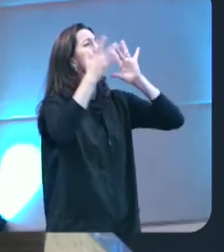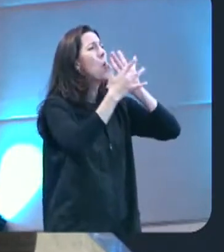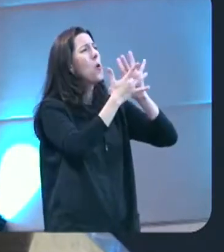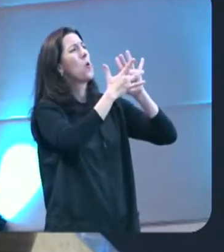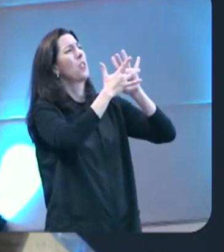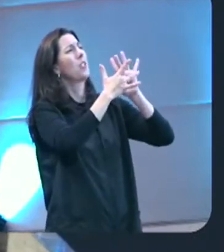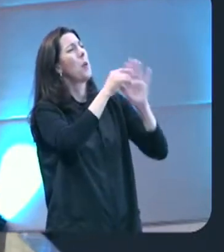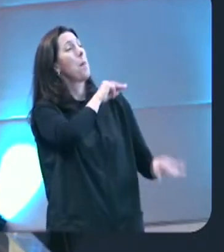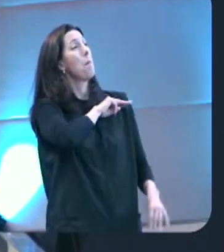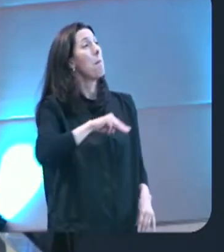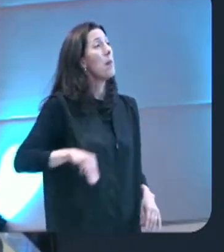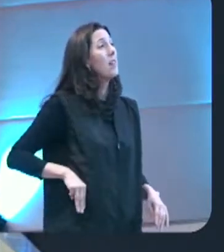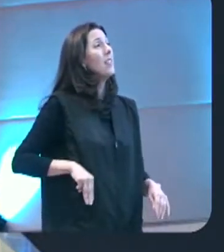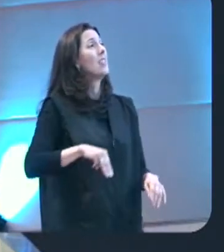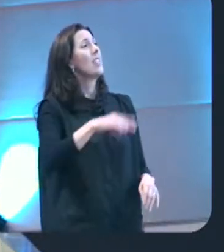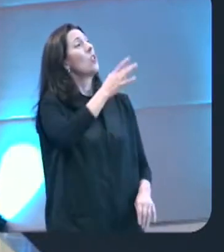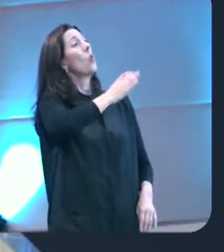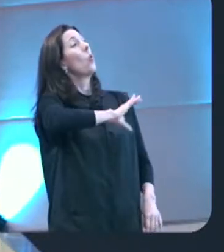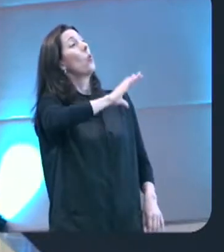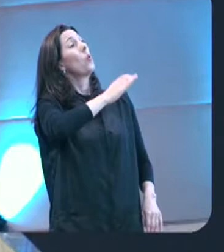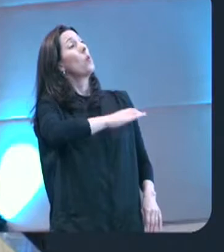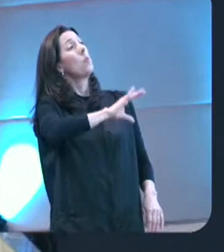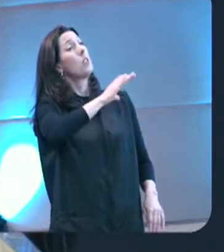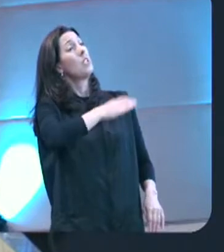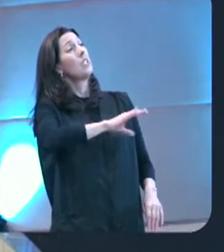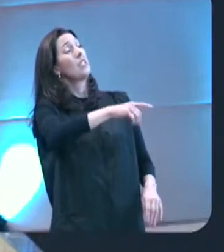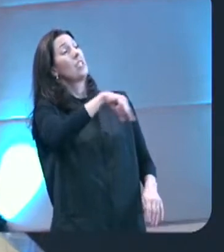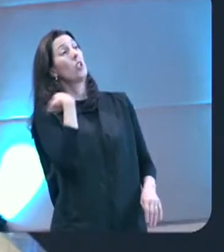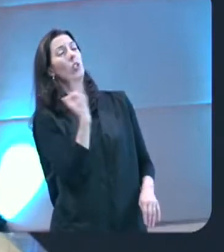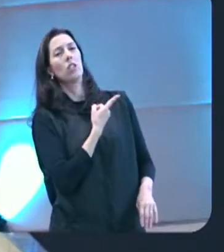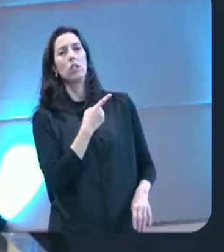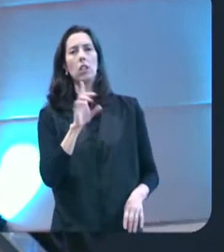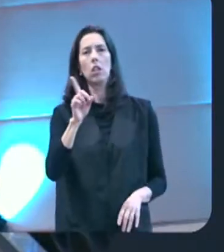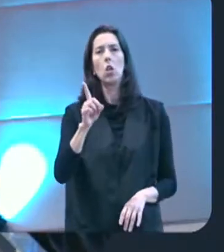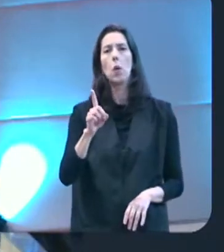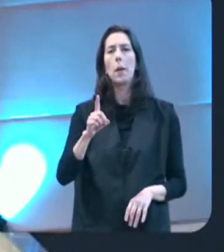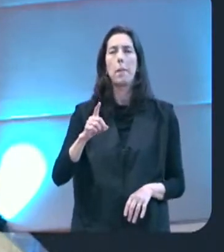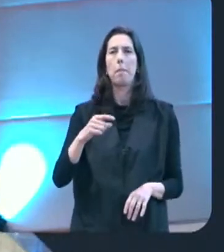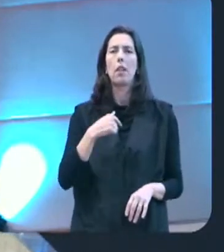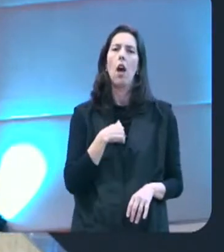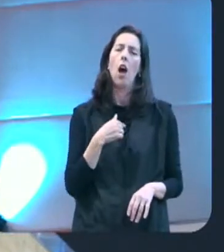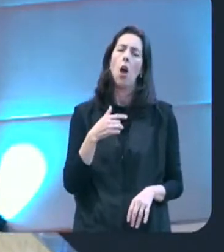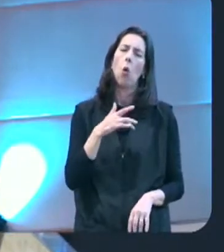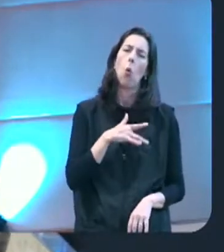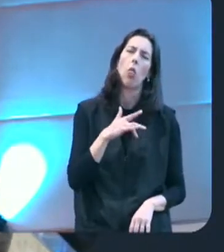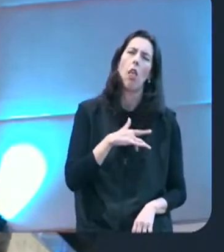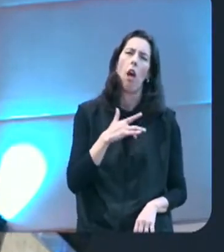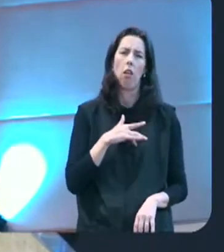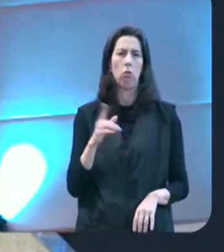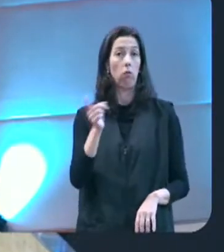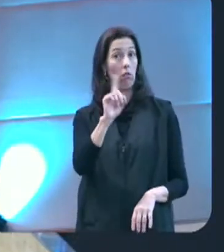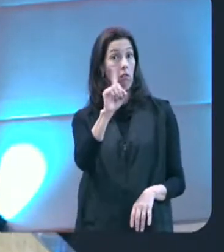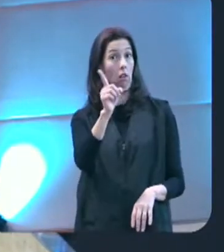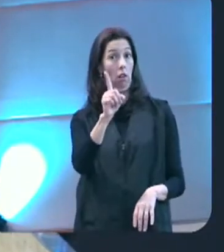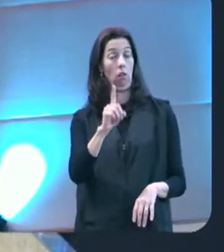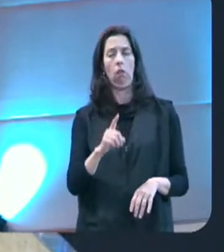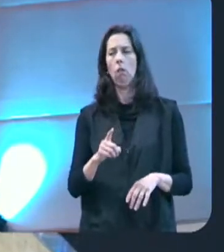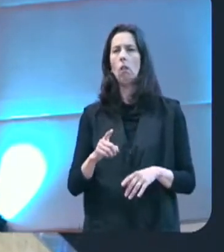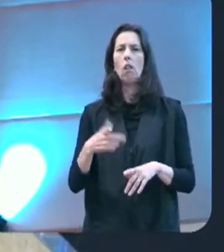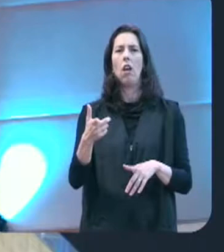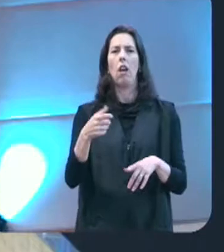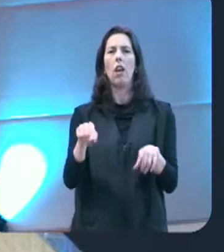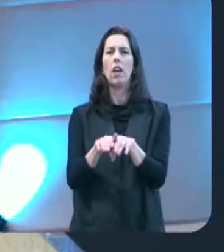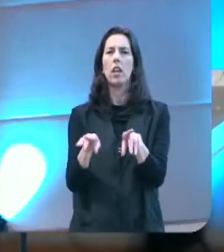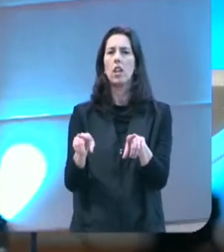Jesus, mestre, compadece-te de nós. Não é ter pena, porque ter pena, a pessoa que tem pena